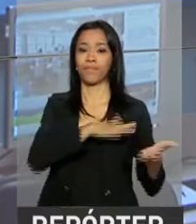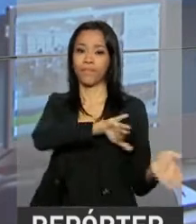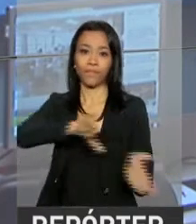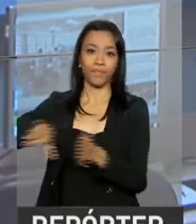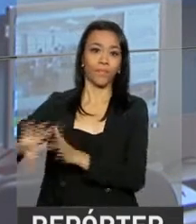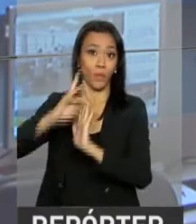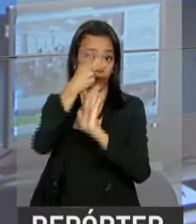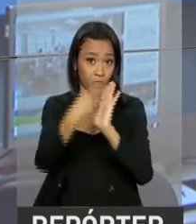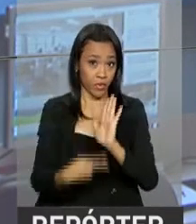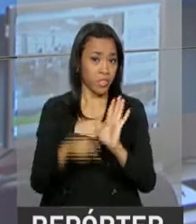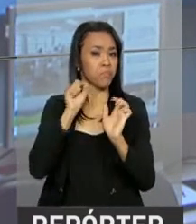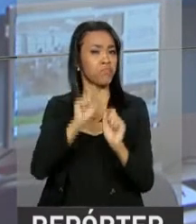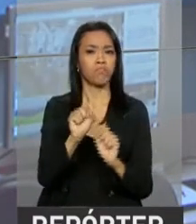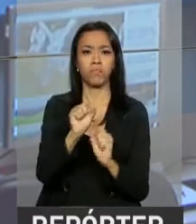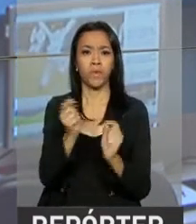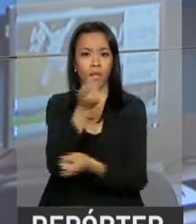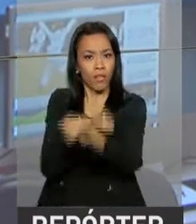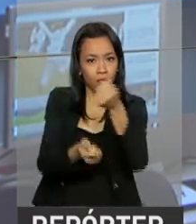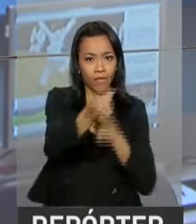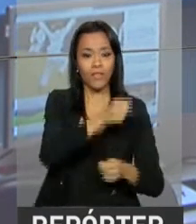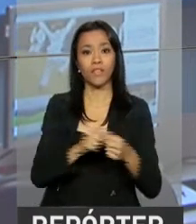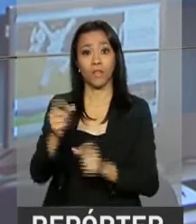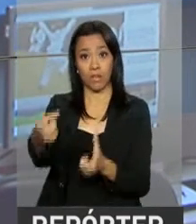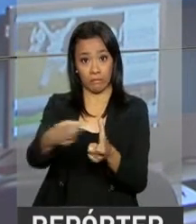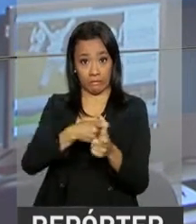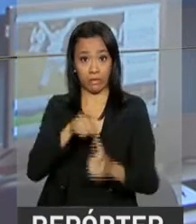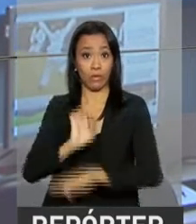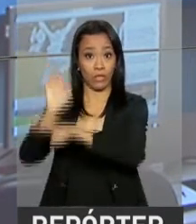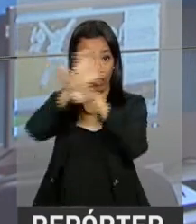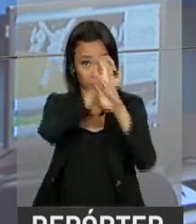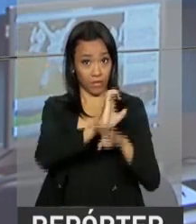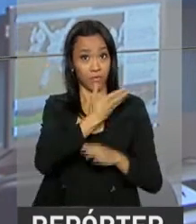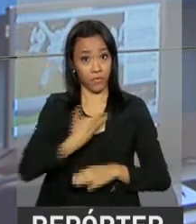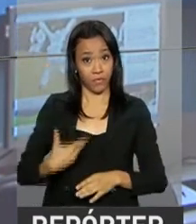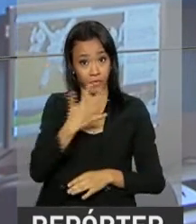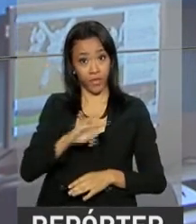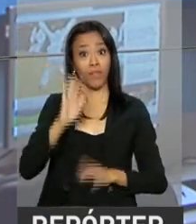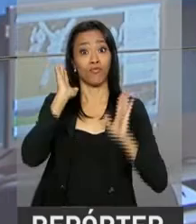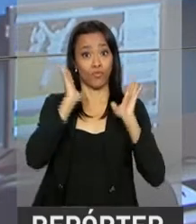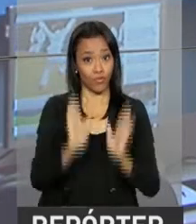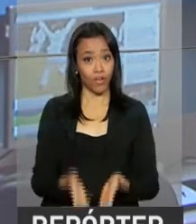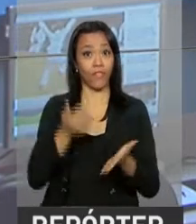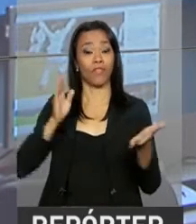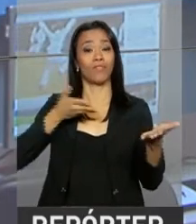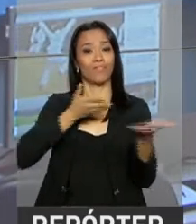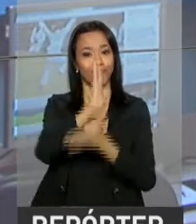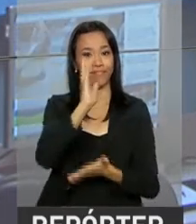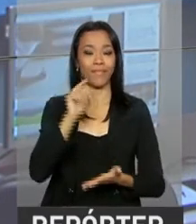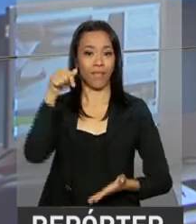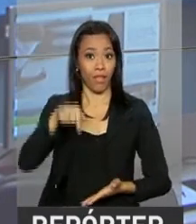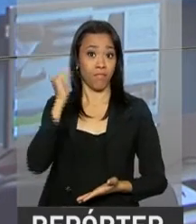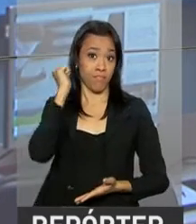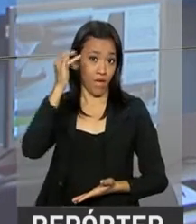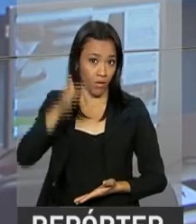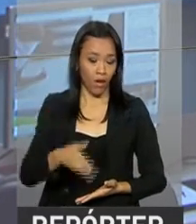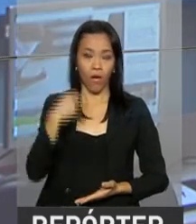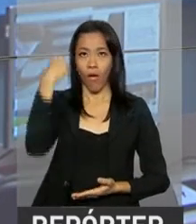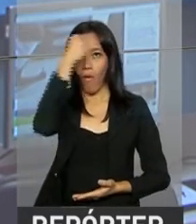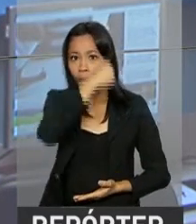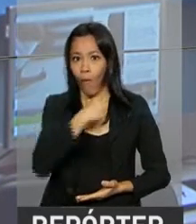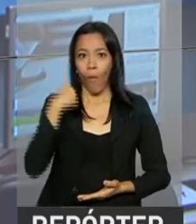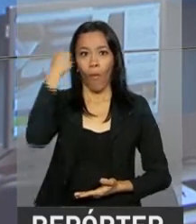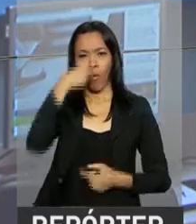O projeto de renegociação das dívidas dos estados com a União foi aprovado nesta madrugada. Foram mais de 8 horas de